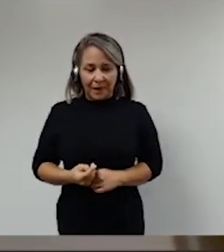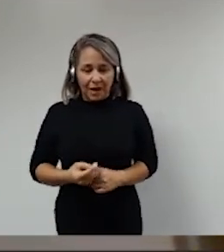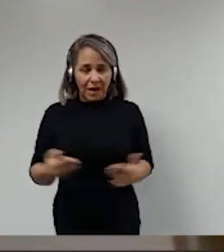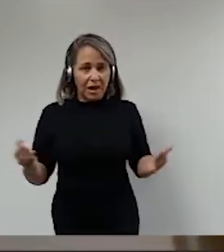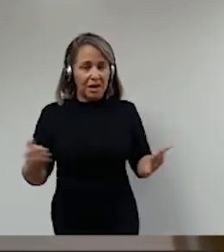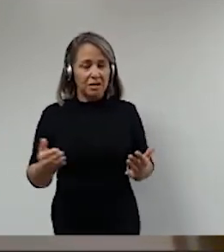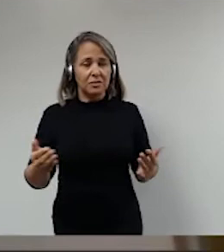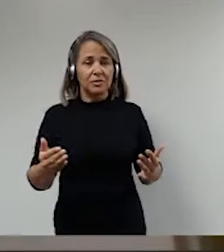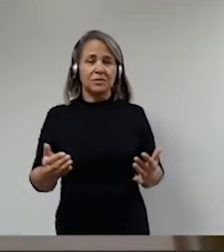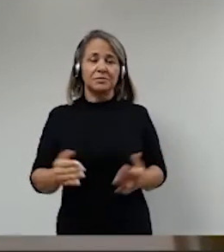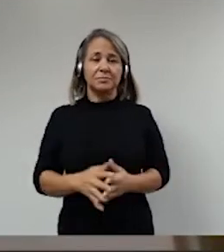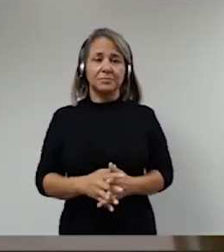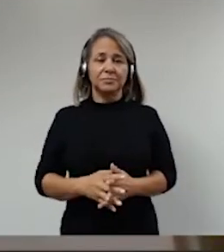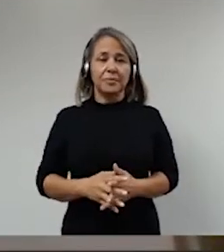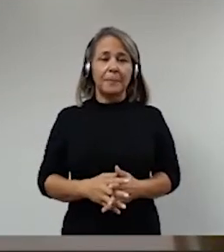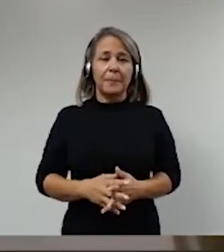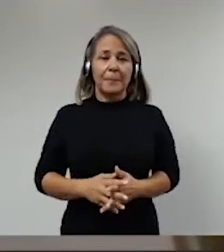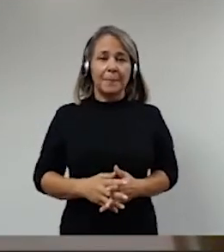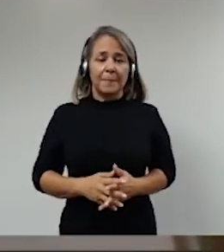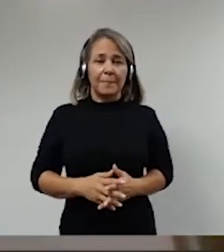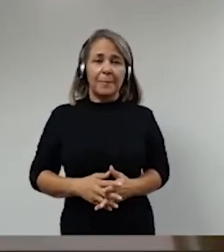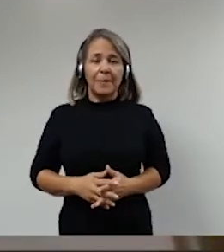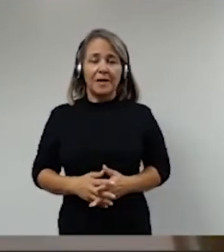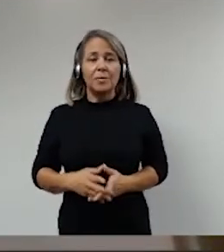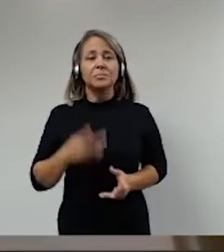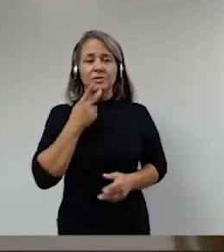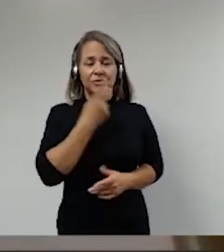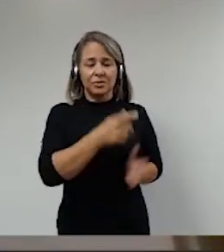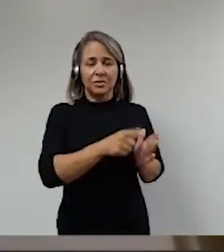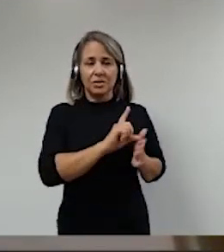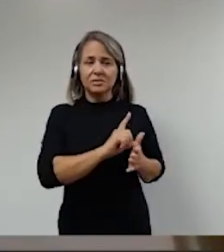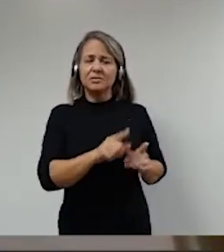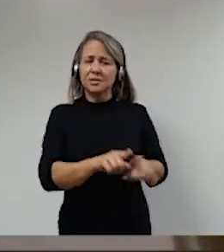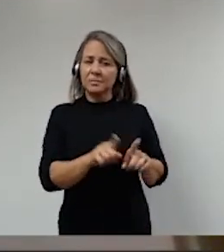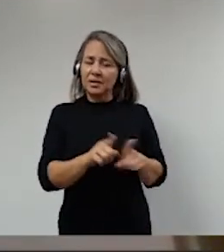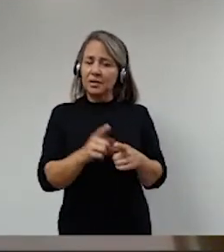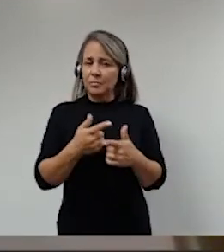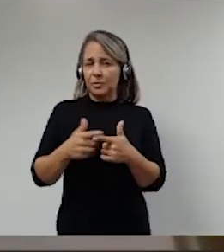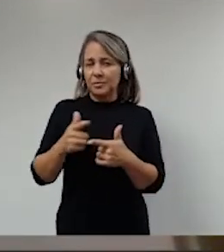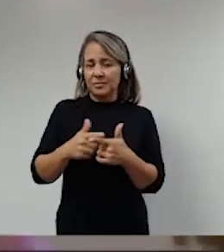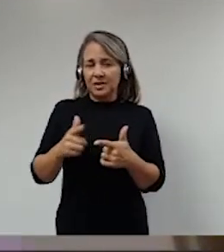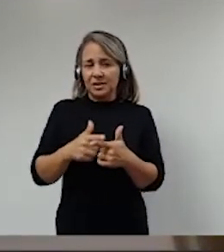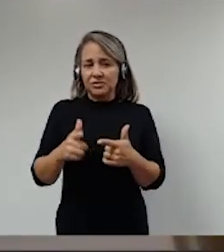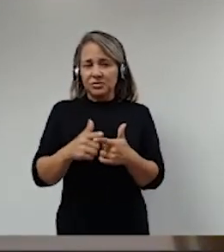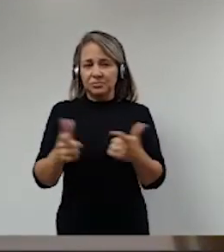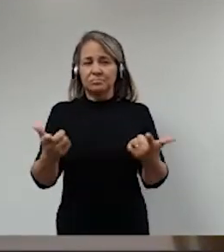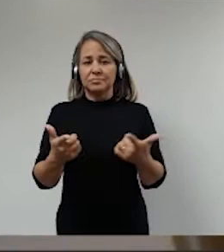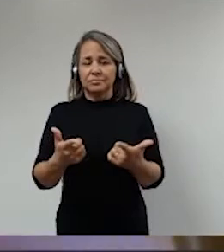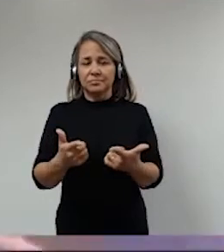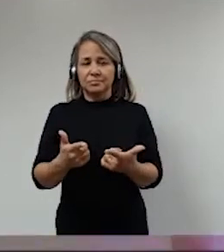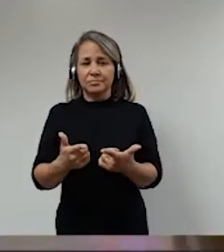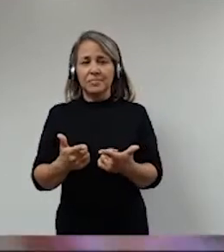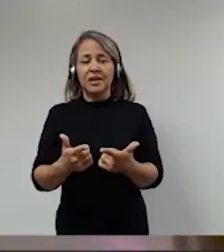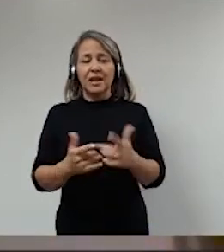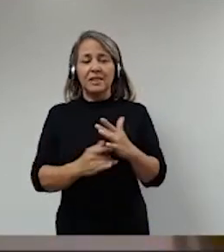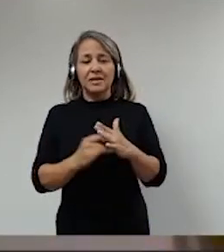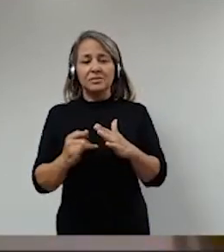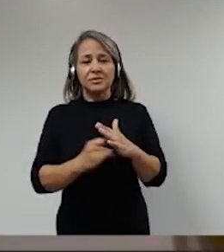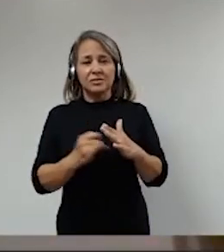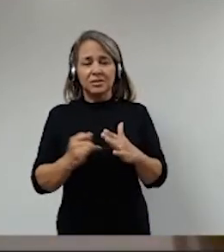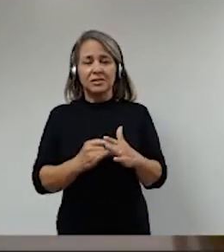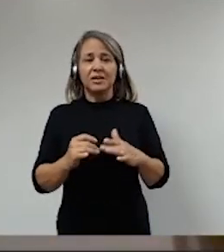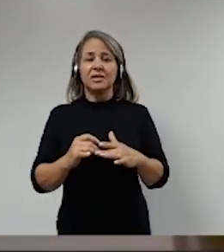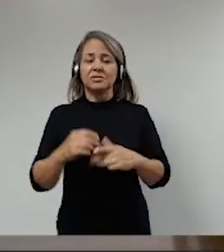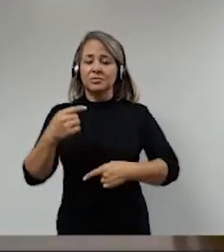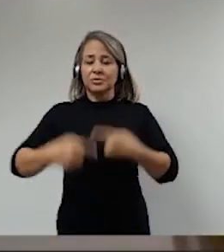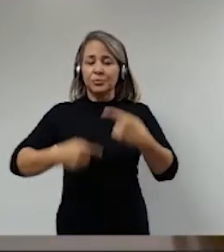Agora, como o Dr. Ricardo, inclusive, mencionou a problemática da estabilidade, enfim, da institucionalidade das políticas